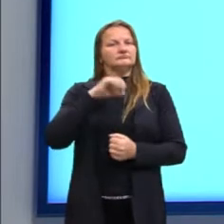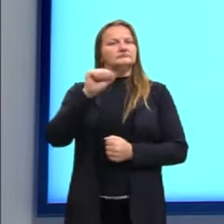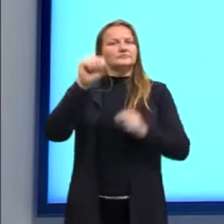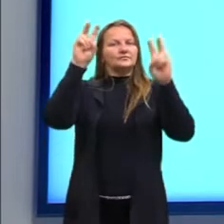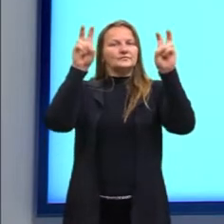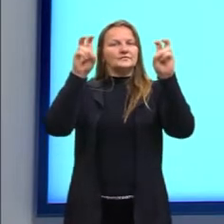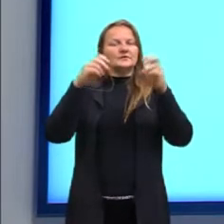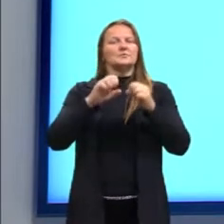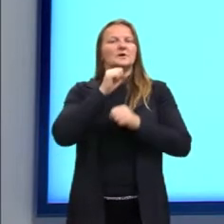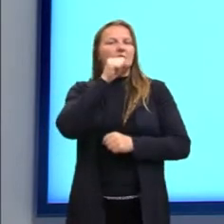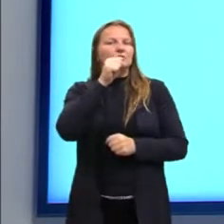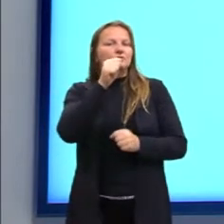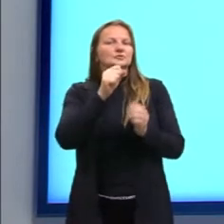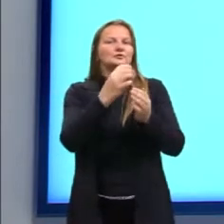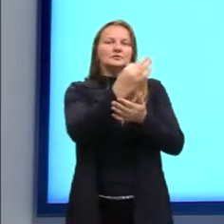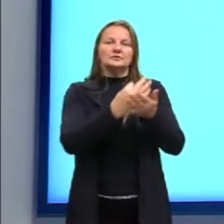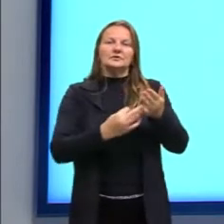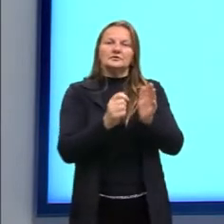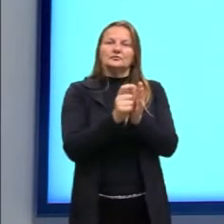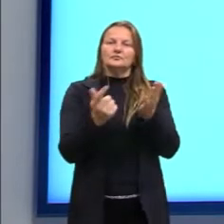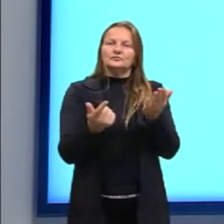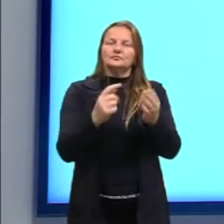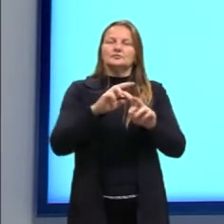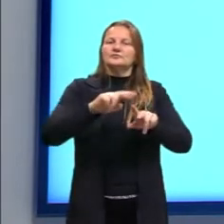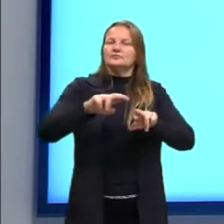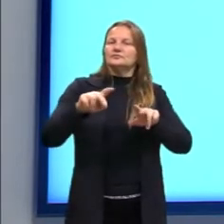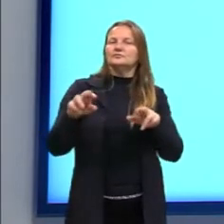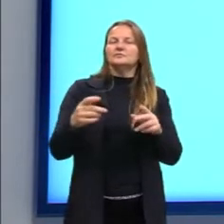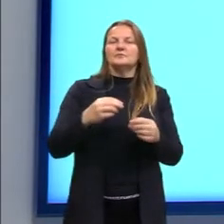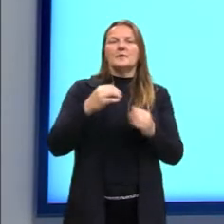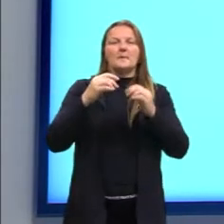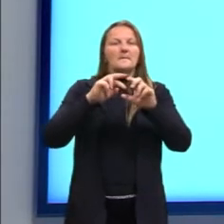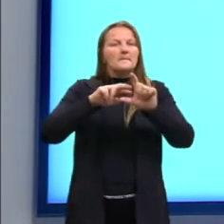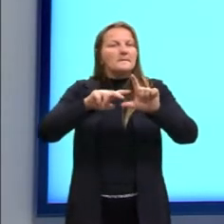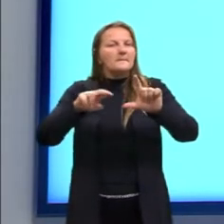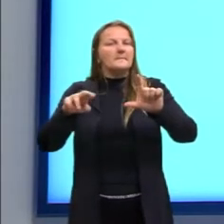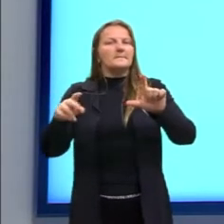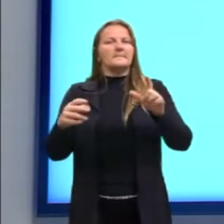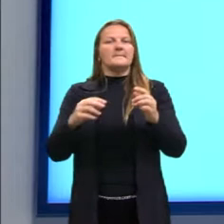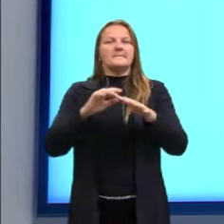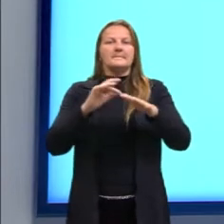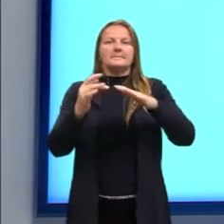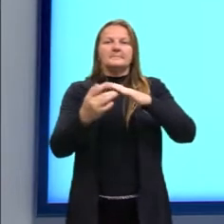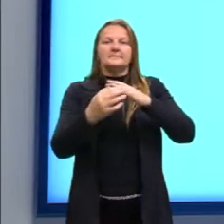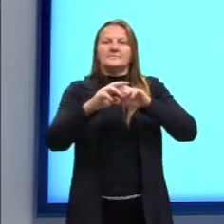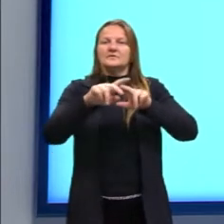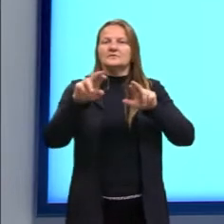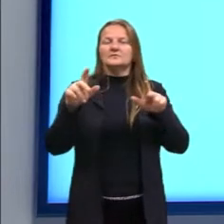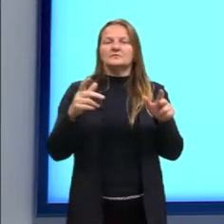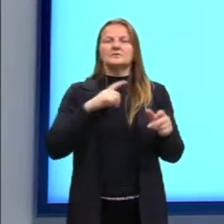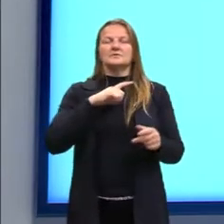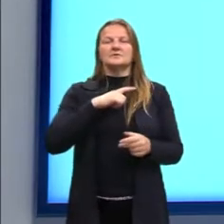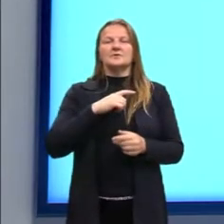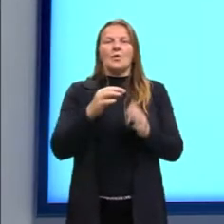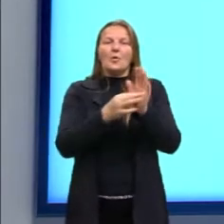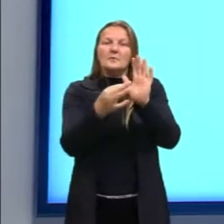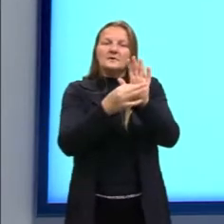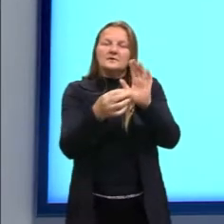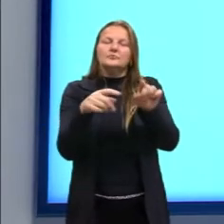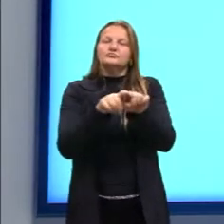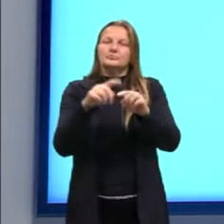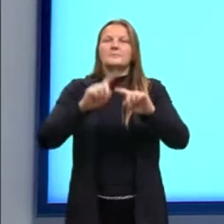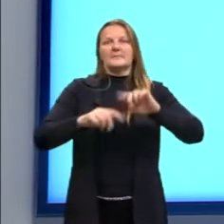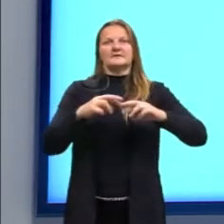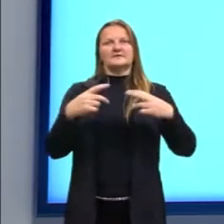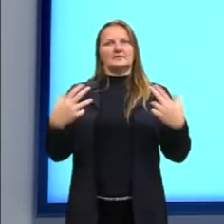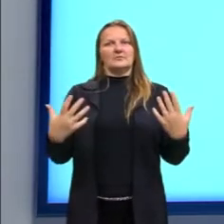texto jornalístico, sobre texto midiático, sobre artigos de opinião. Então, vocês têm aqui, né, um bom